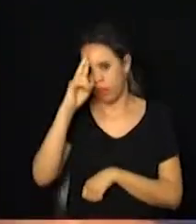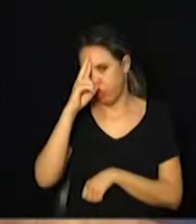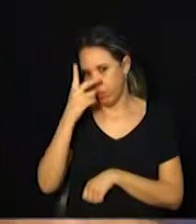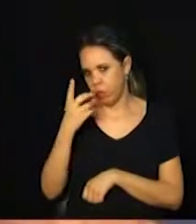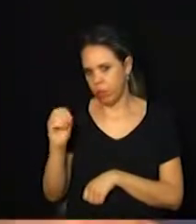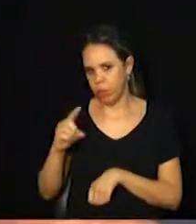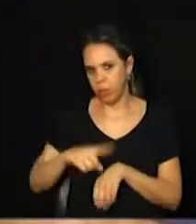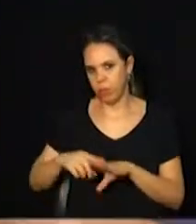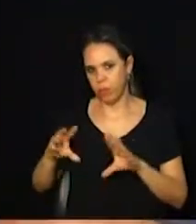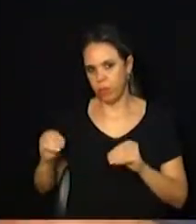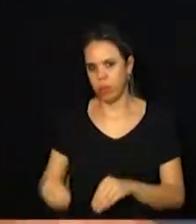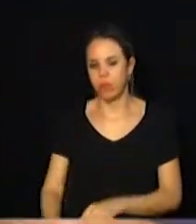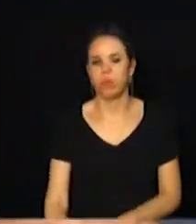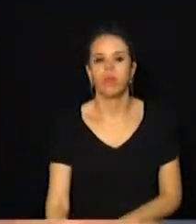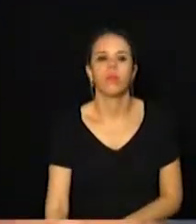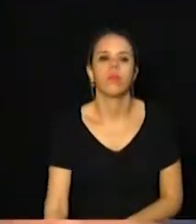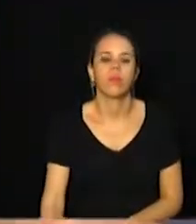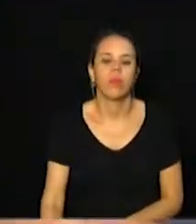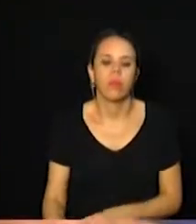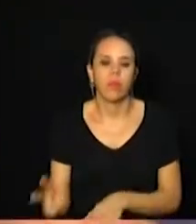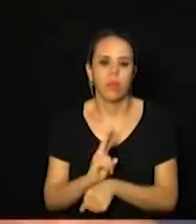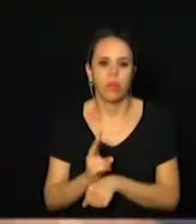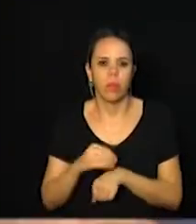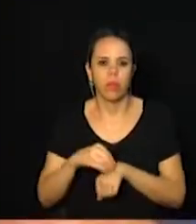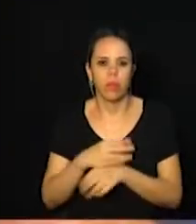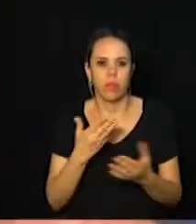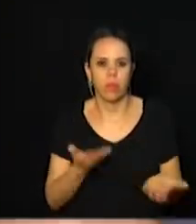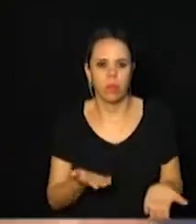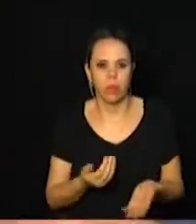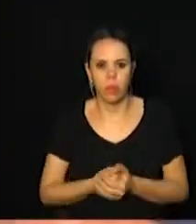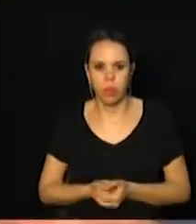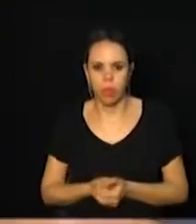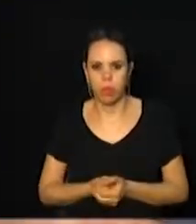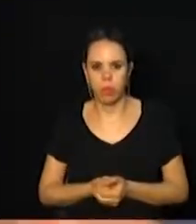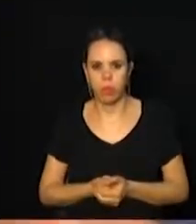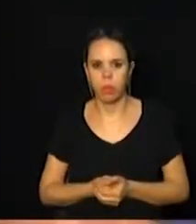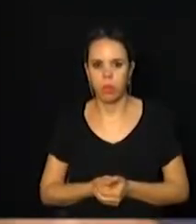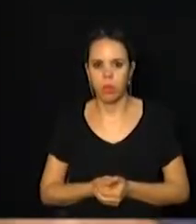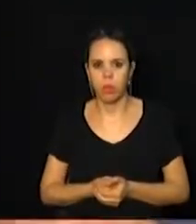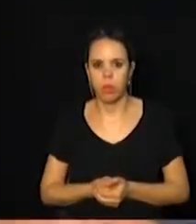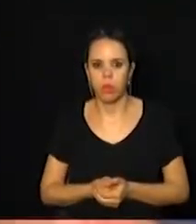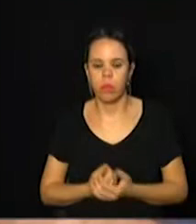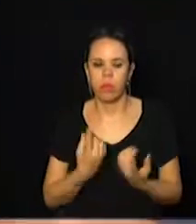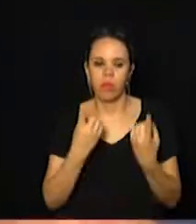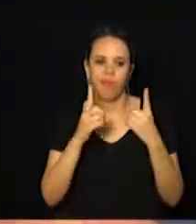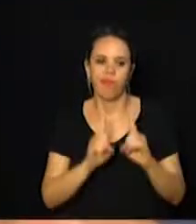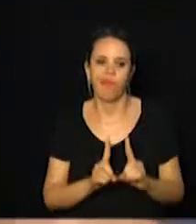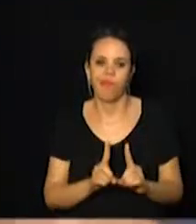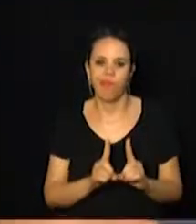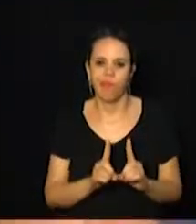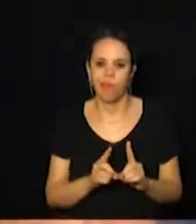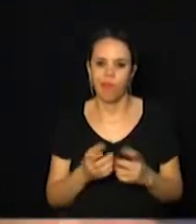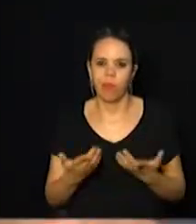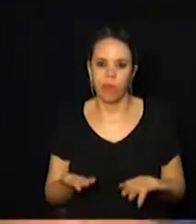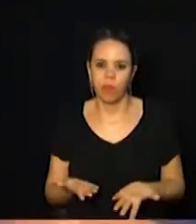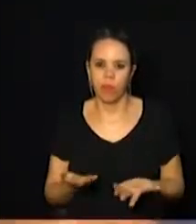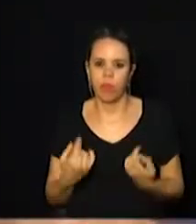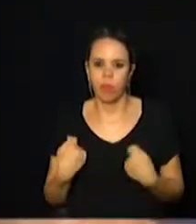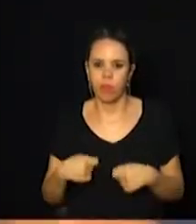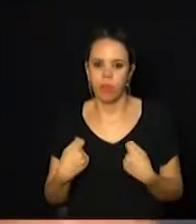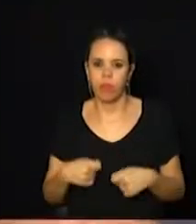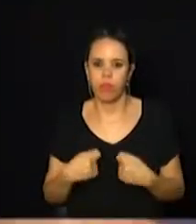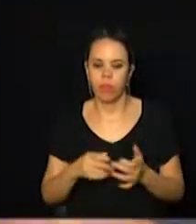10 horas da noite me conhece segurança disso O deficiente então é coisas que